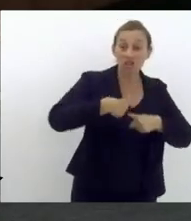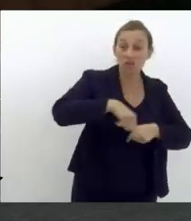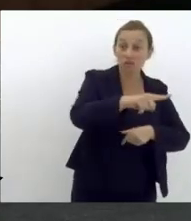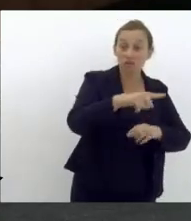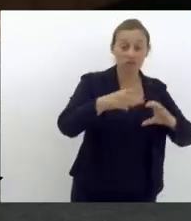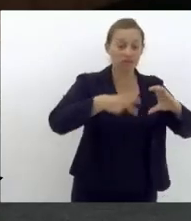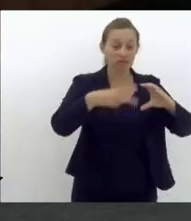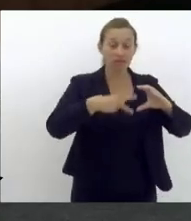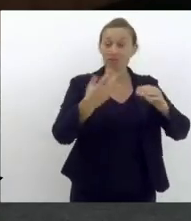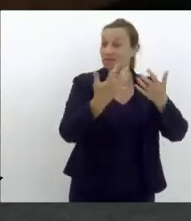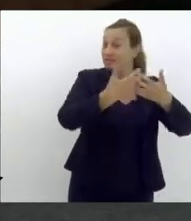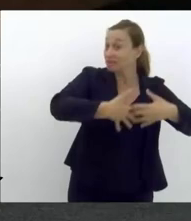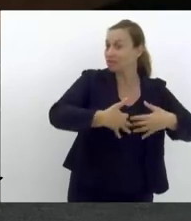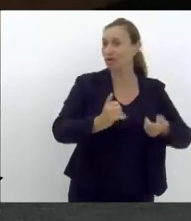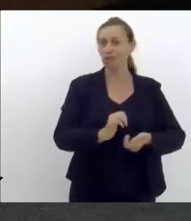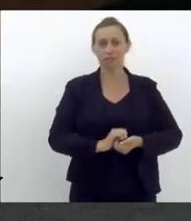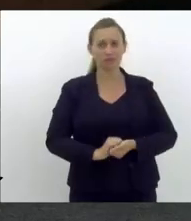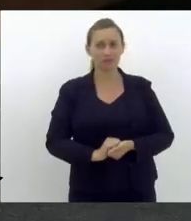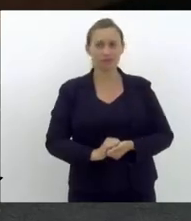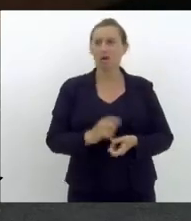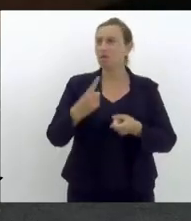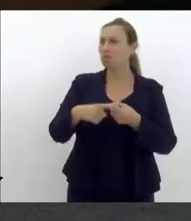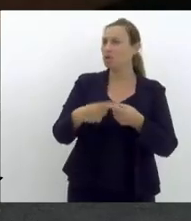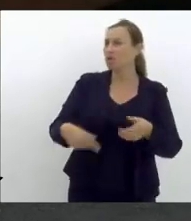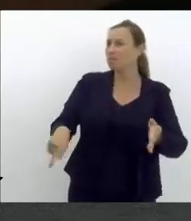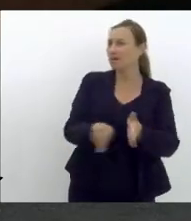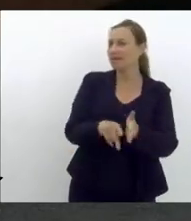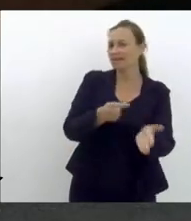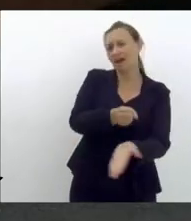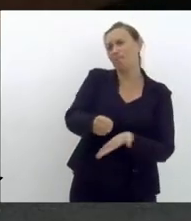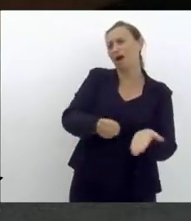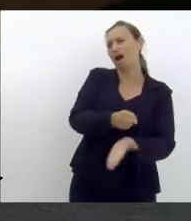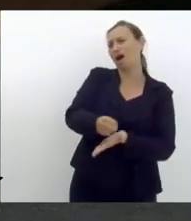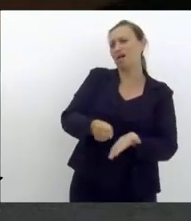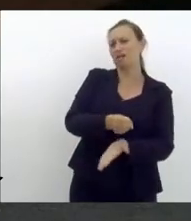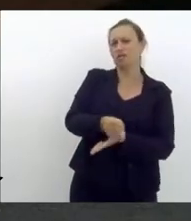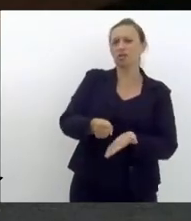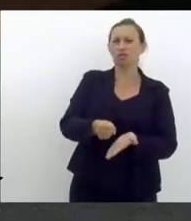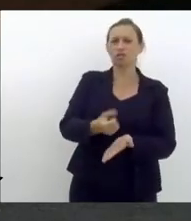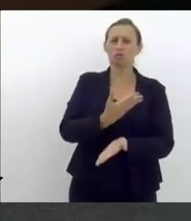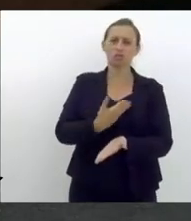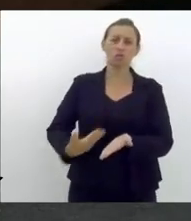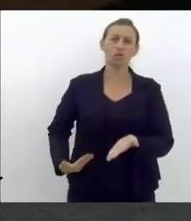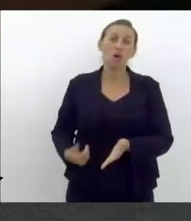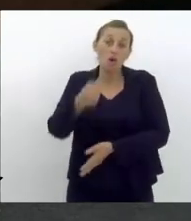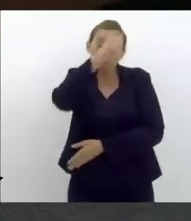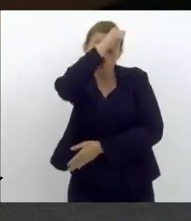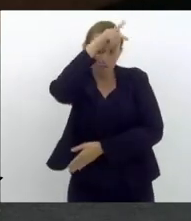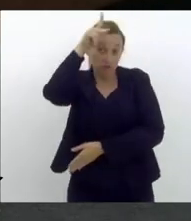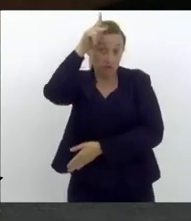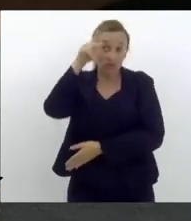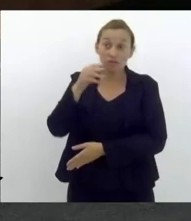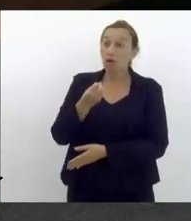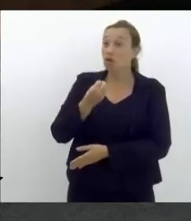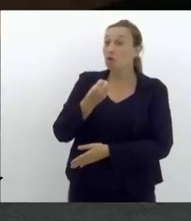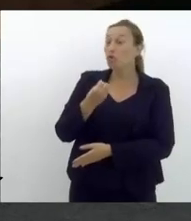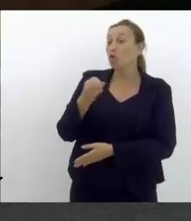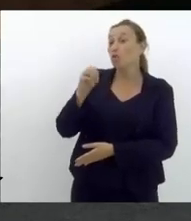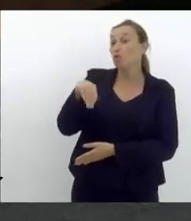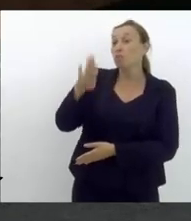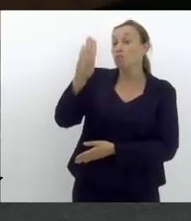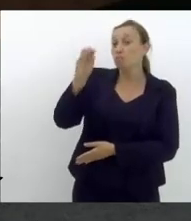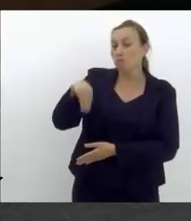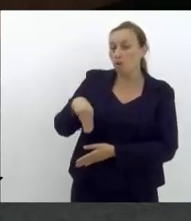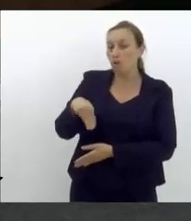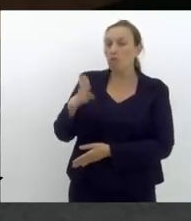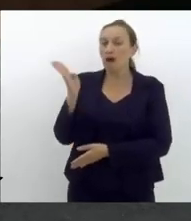da cidade porque faz parte da base governista do prefeito mau tempo o mesmo